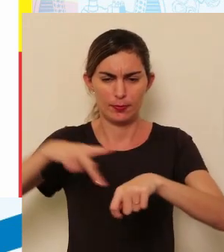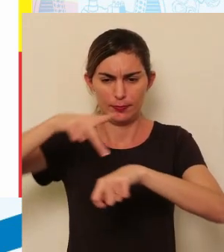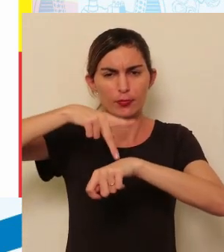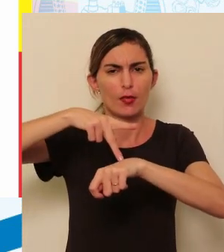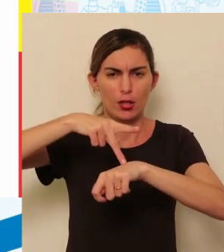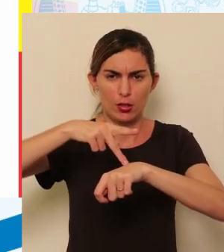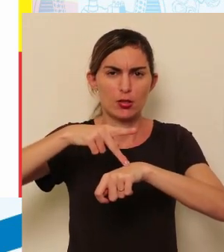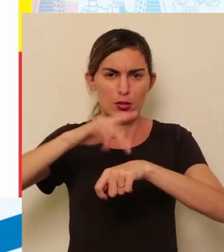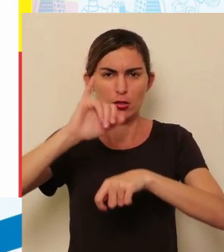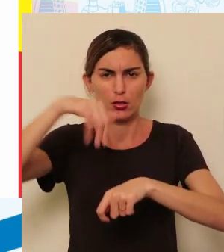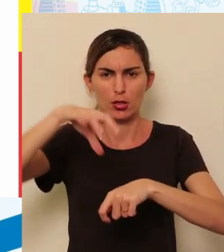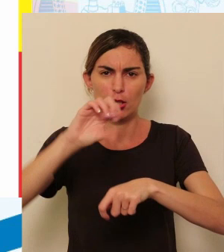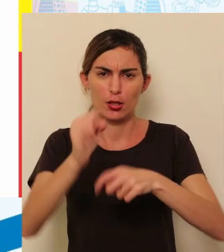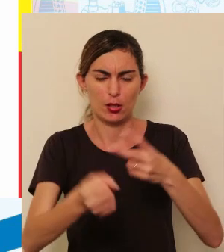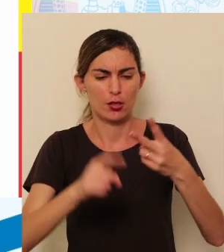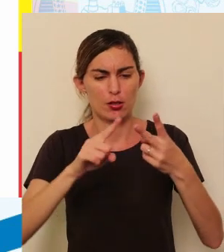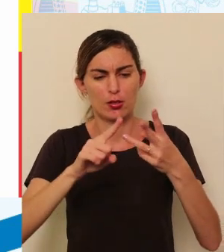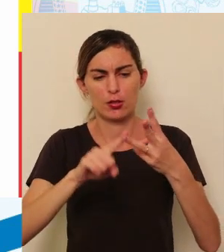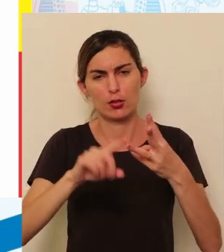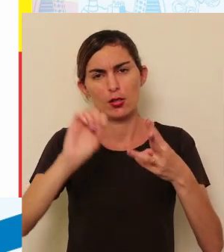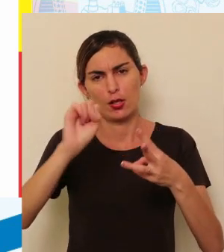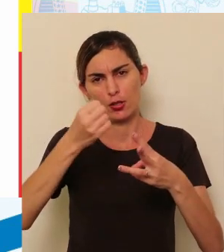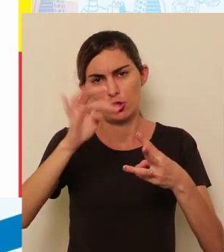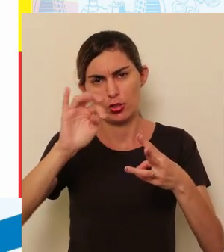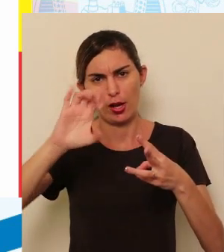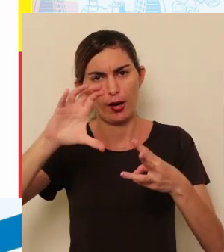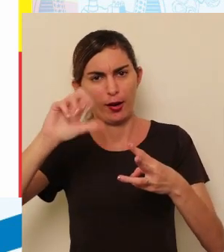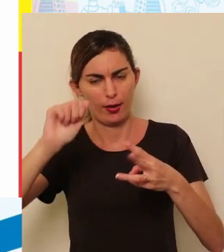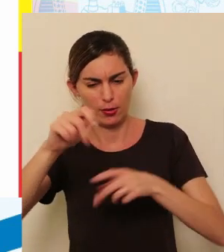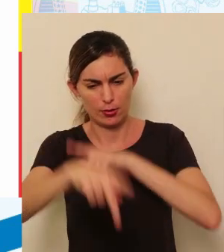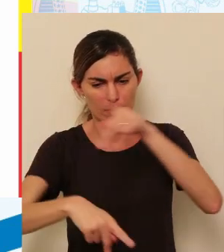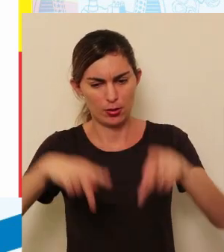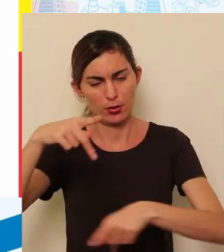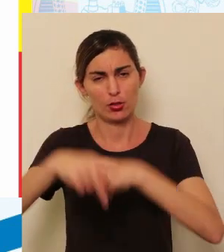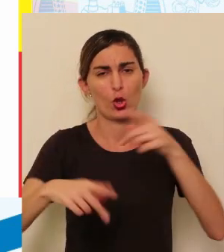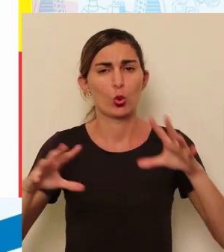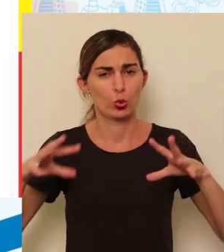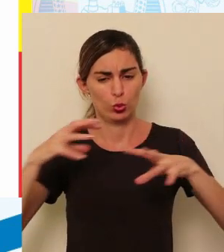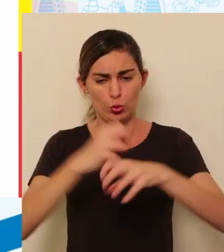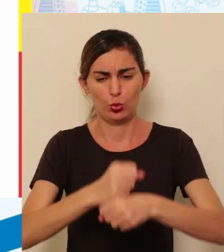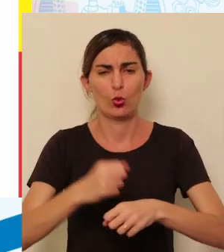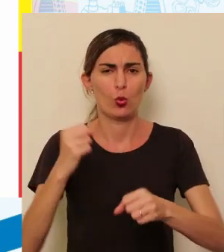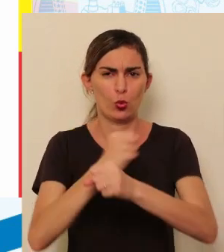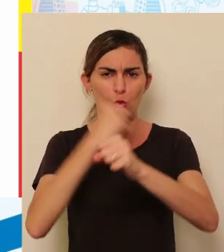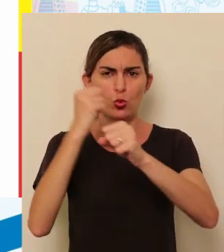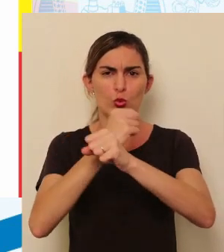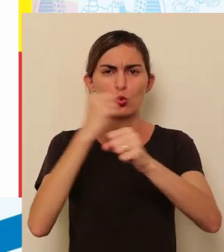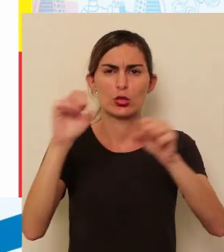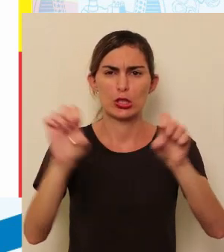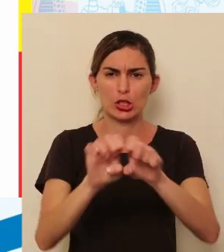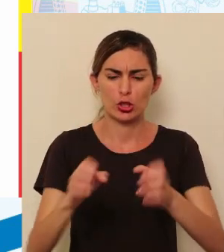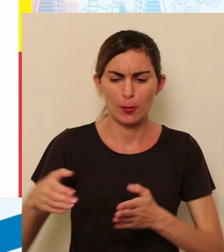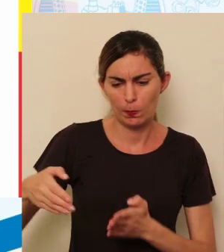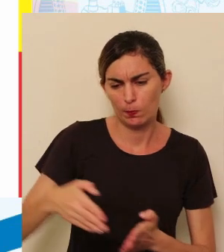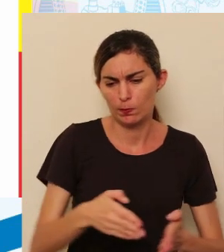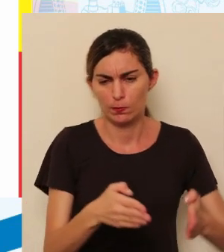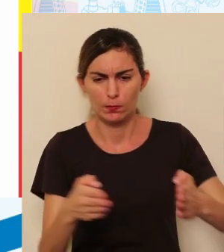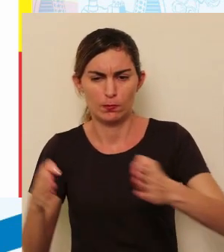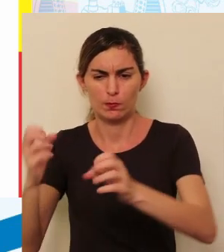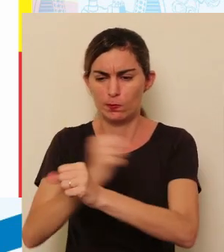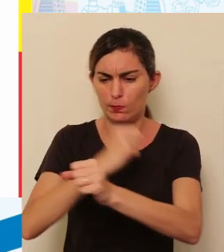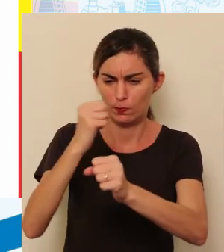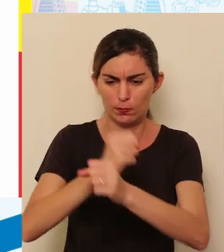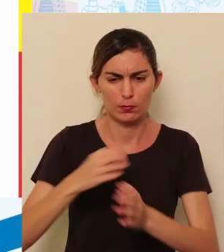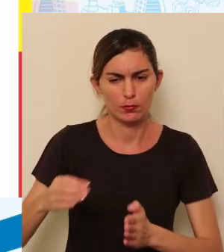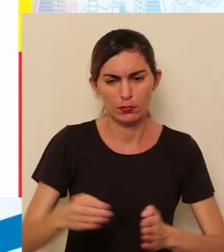como os astecas, constituíram uma civilização complexa, notabilizada pela construção de um enorme sistema de